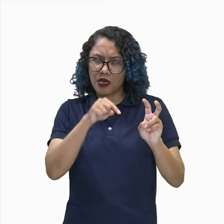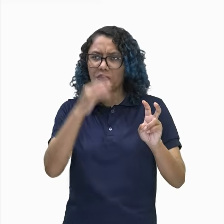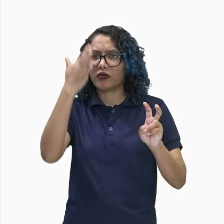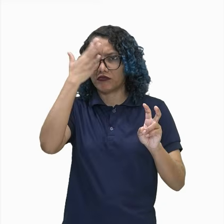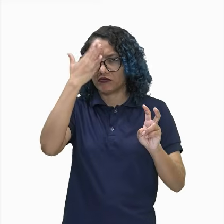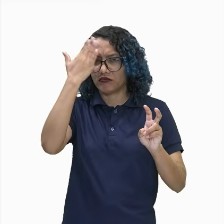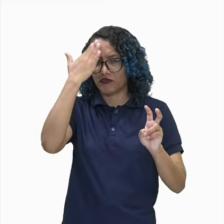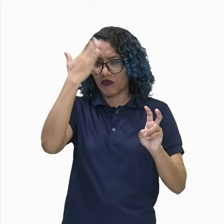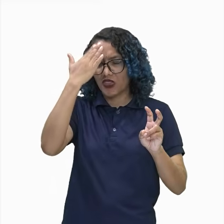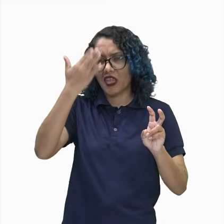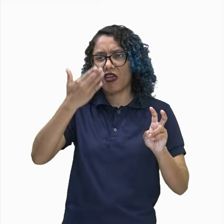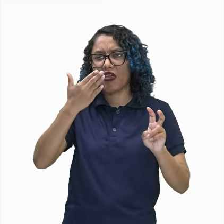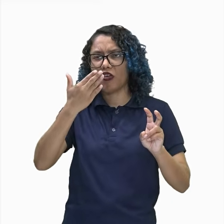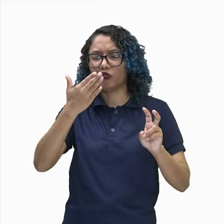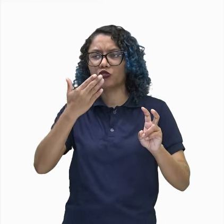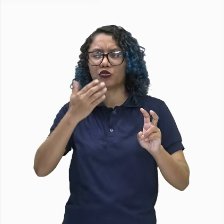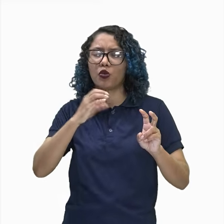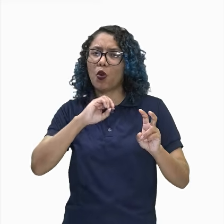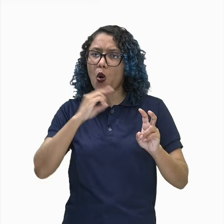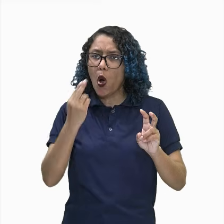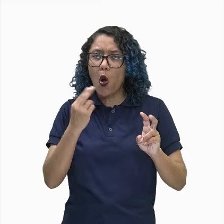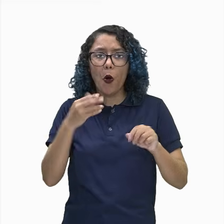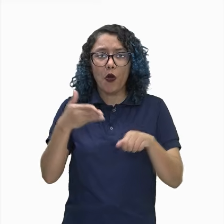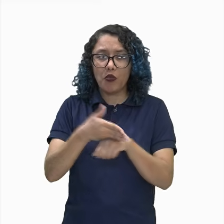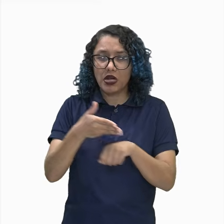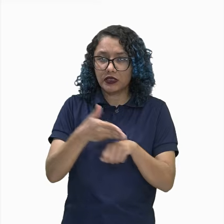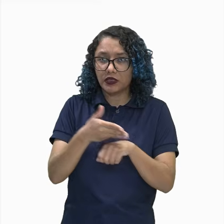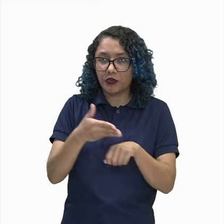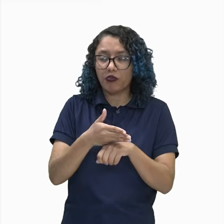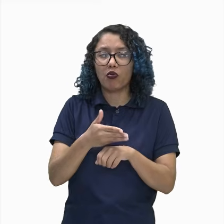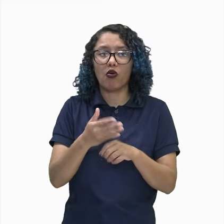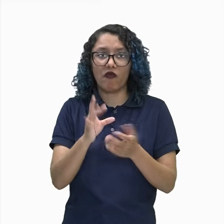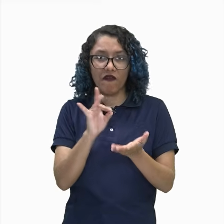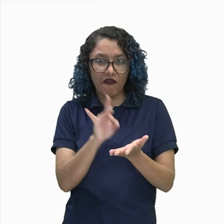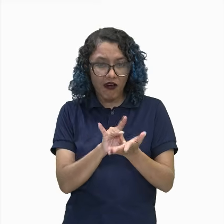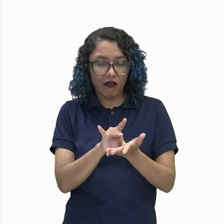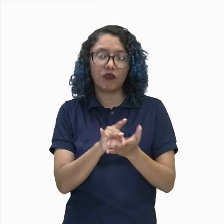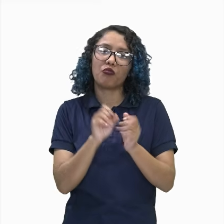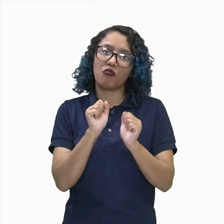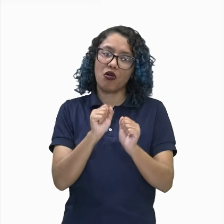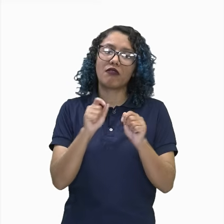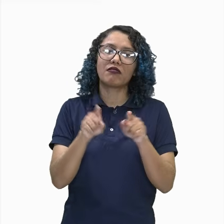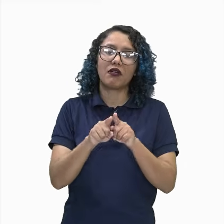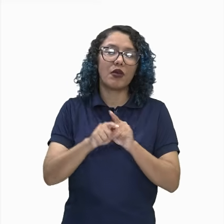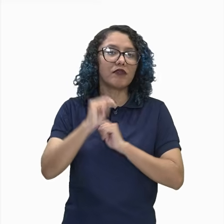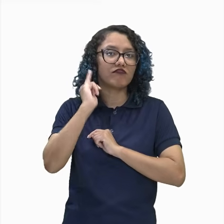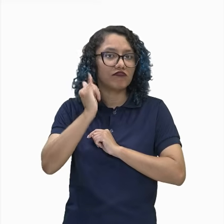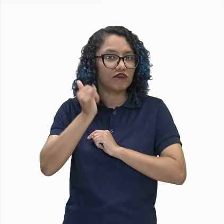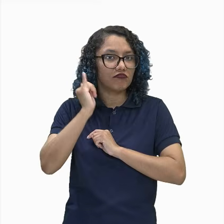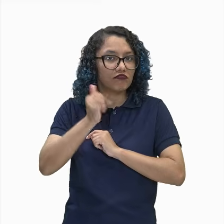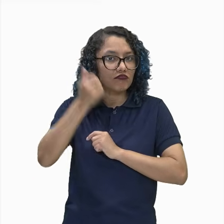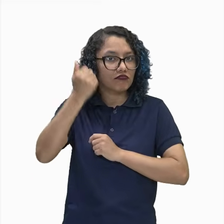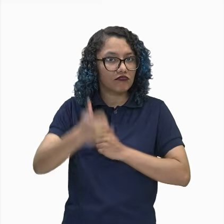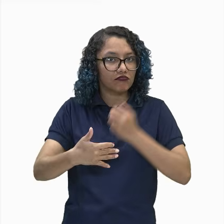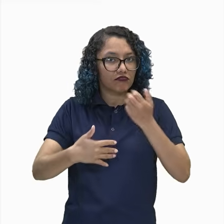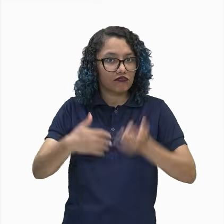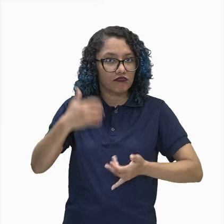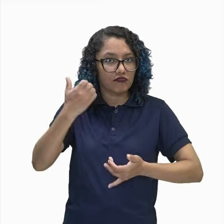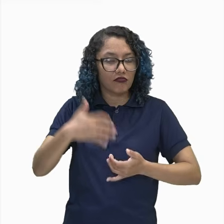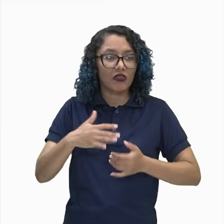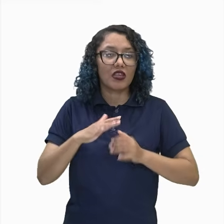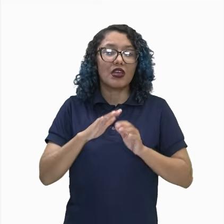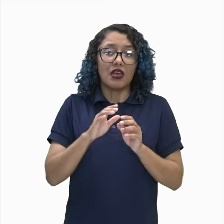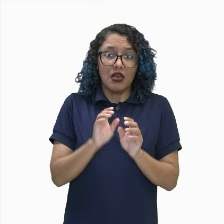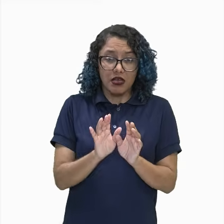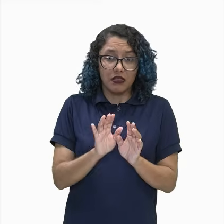que de repente estão envolvidos naquela situação, elas podem dar o depoimento. E por fim, pode sim conter opinião?